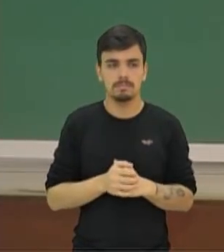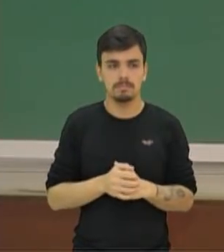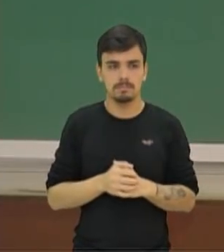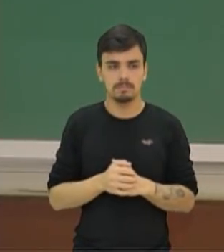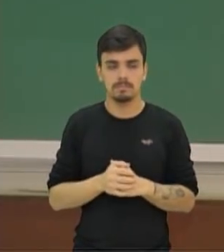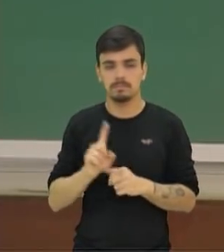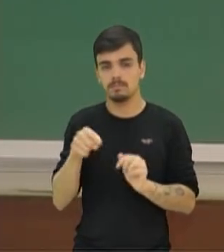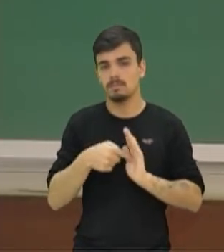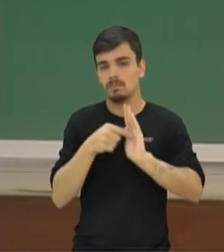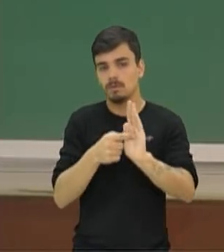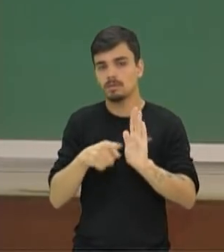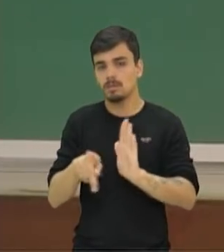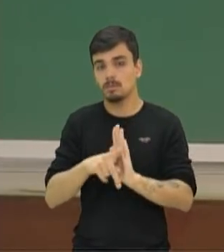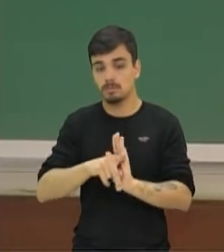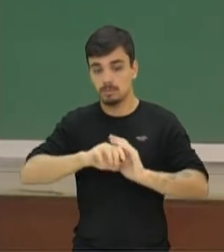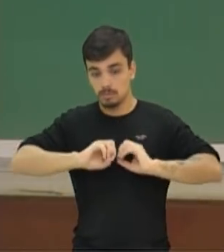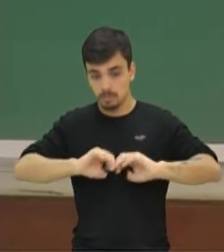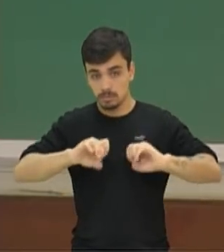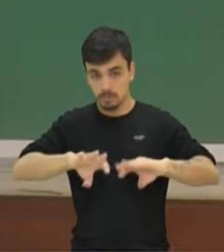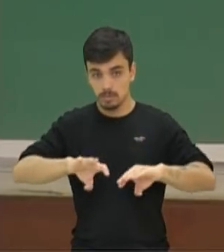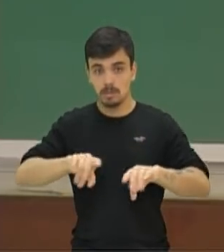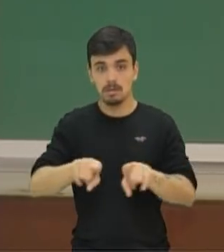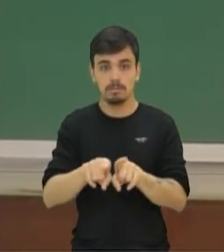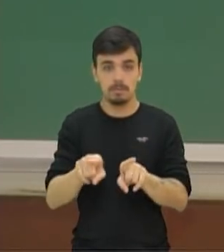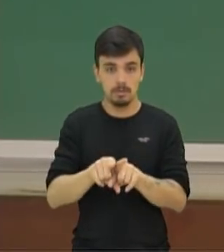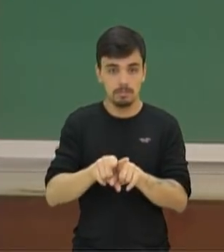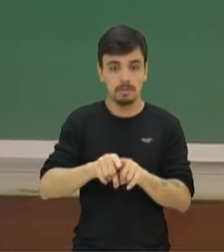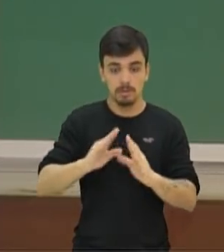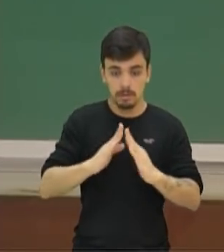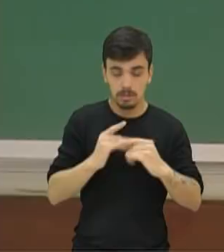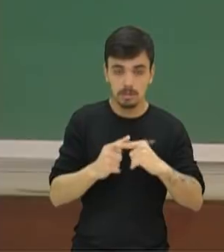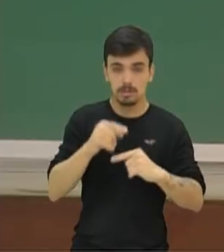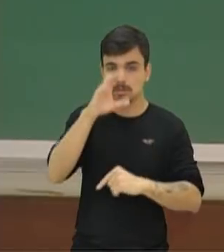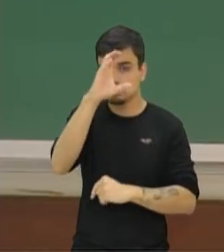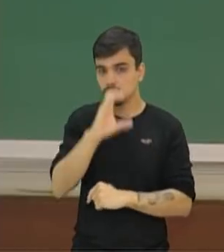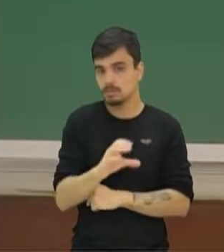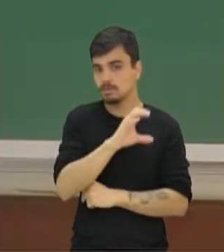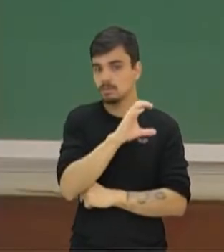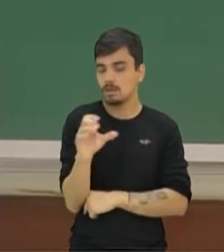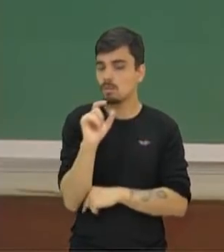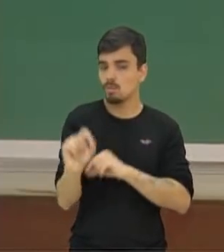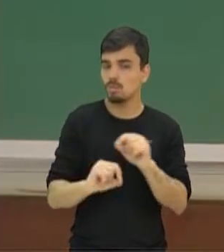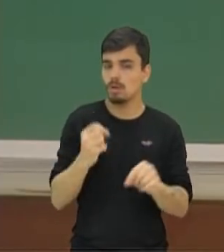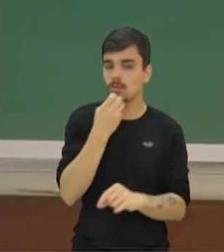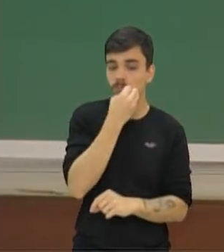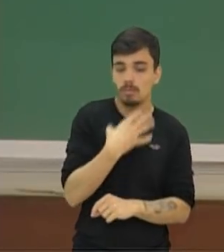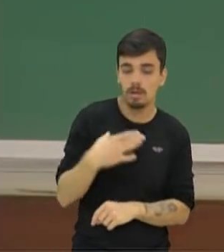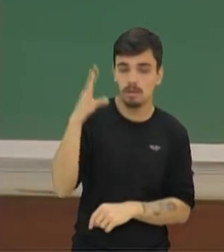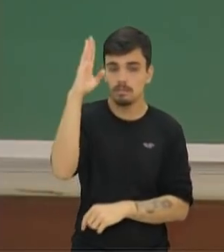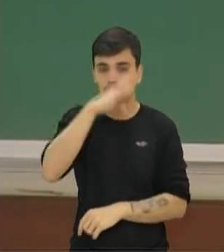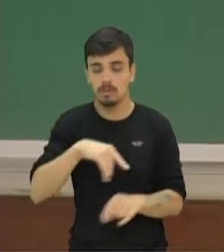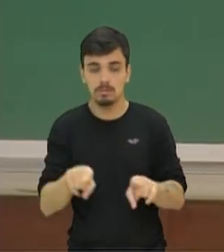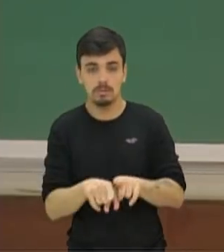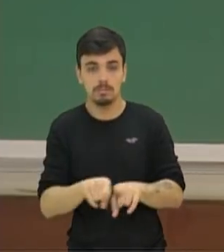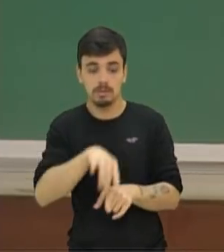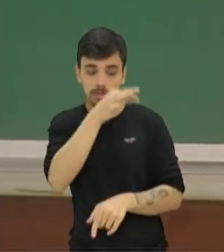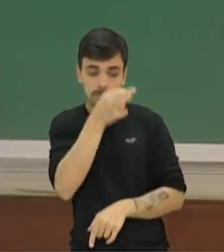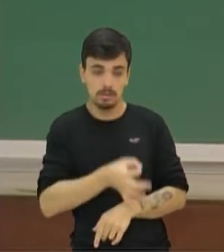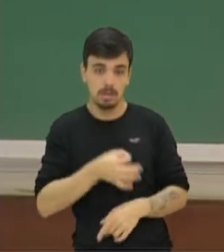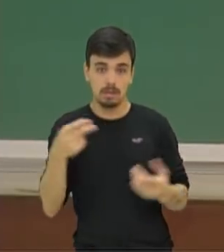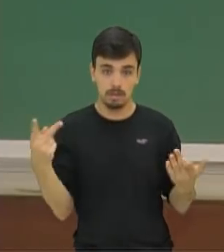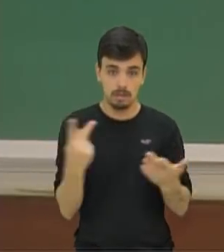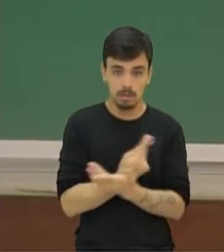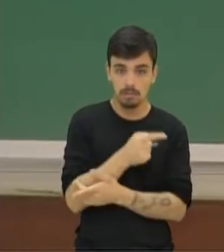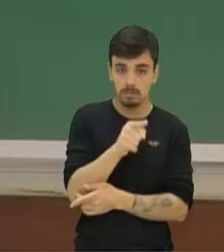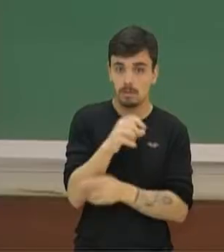intuito de passar os preceitos da Igreja Católica, né? Então, passar o que é o bem, o que é o mal, passar o que é certo e errado, o que você pode